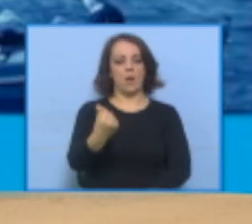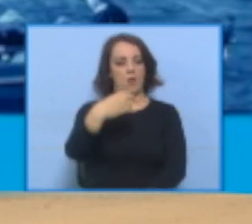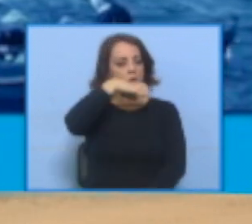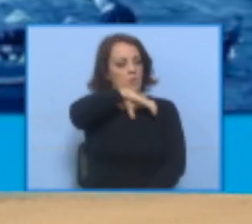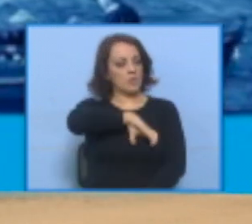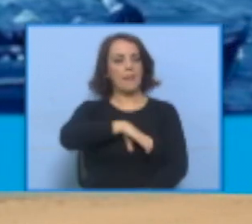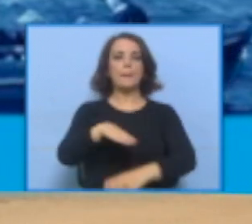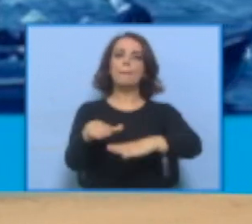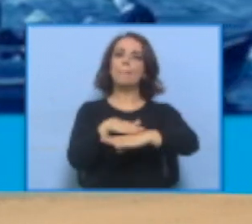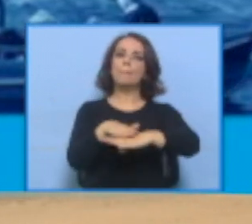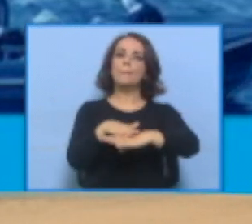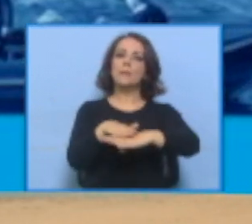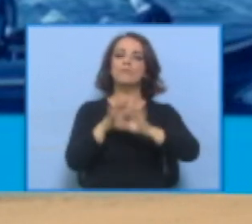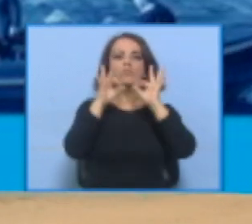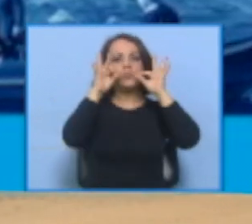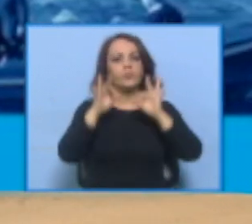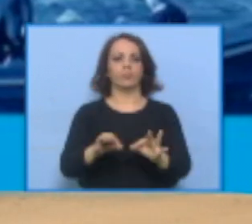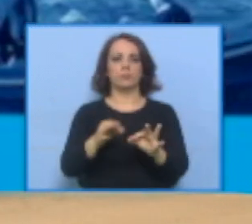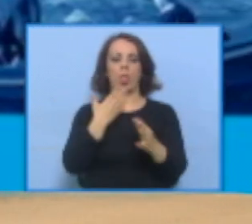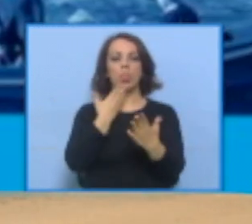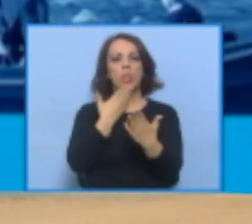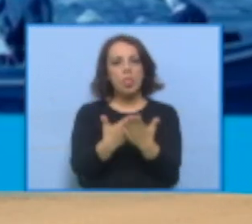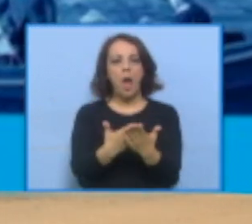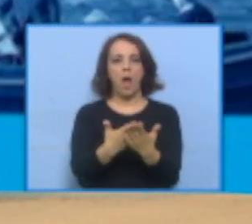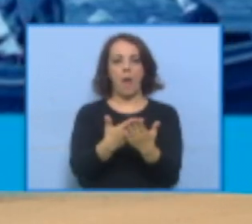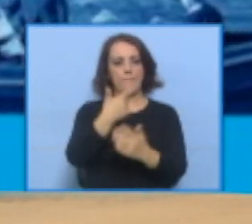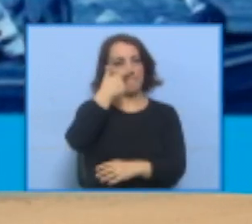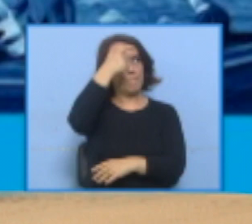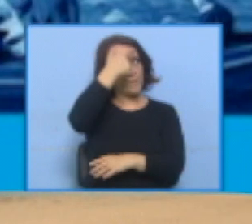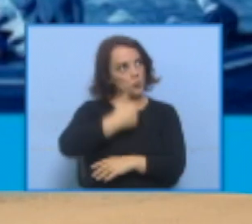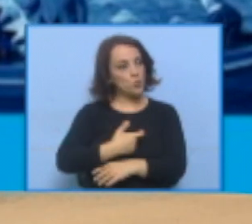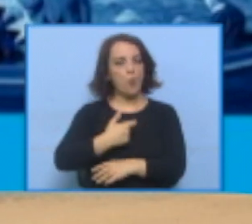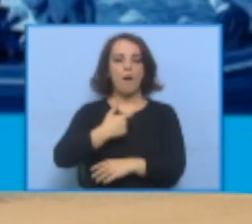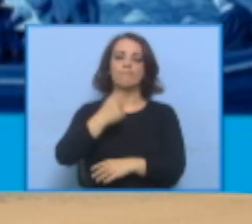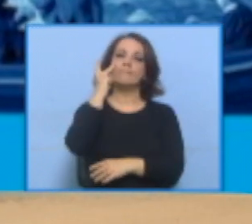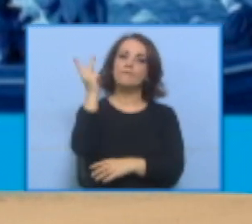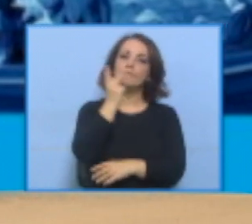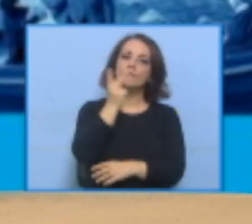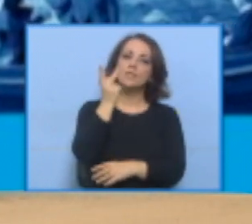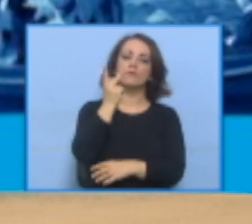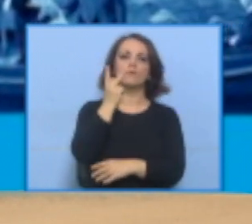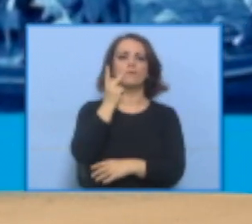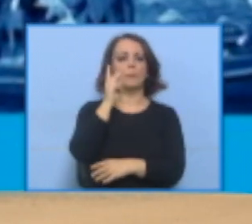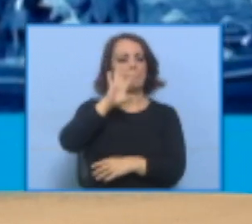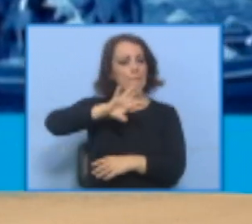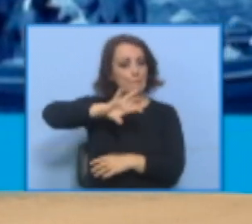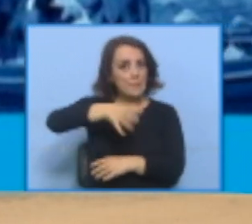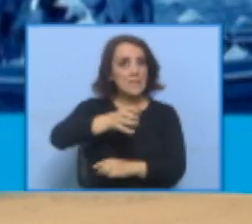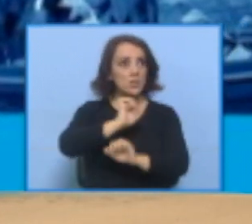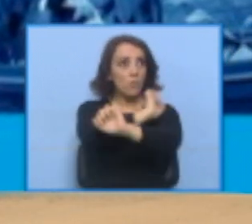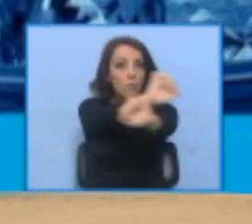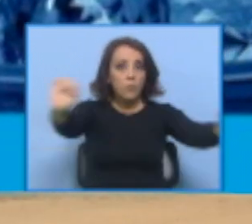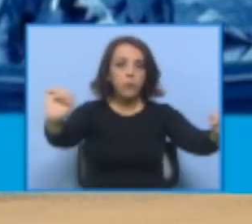e respeitado, que dê para que as pessoas vivam com dignidade em cada um dos seus países. É